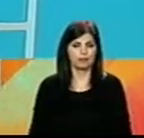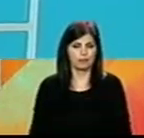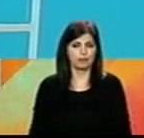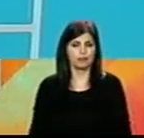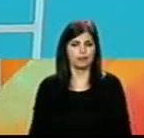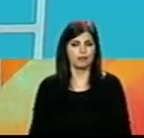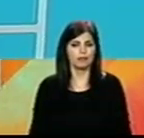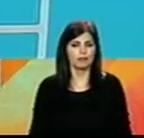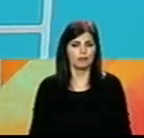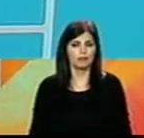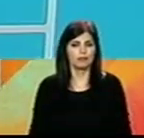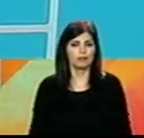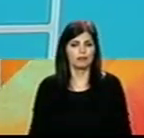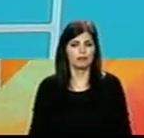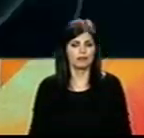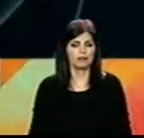a...